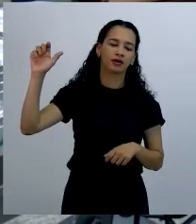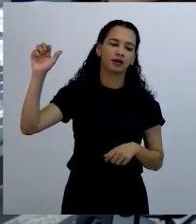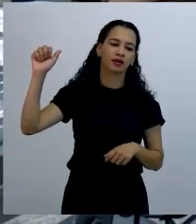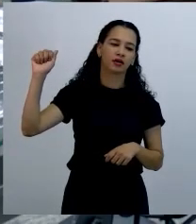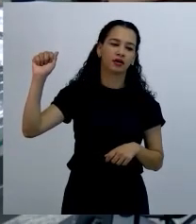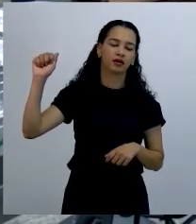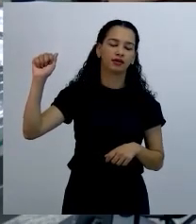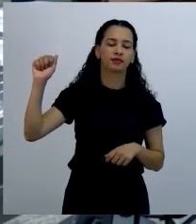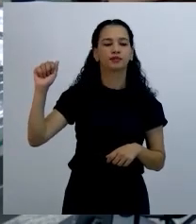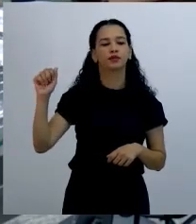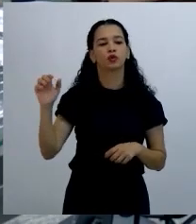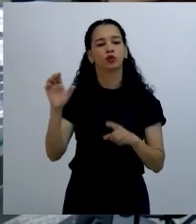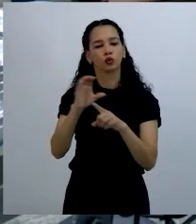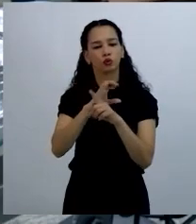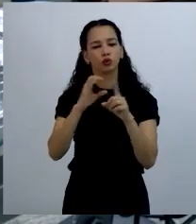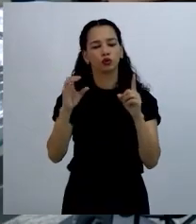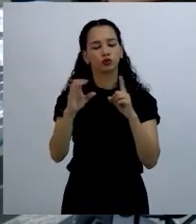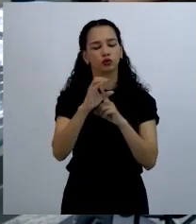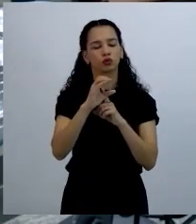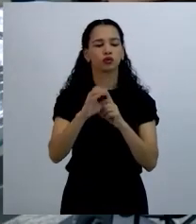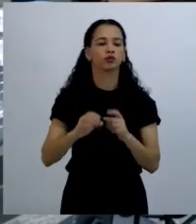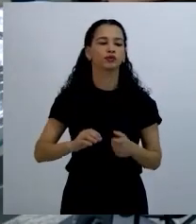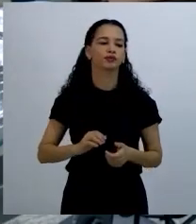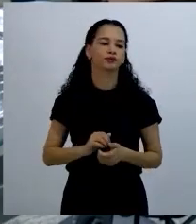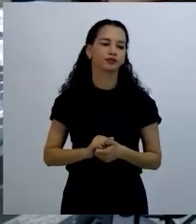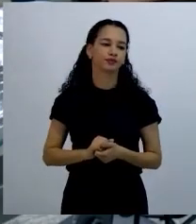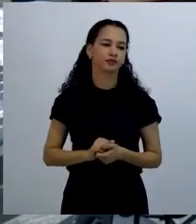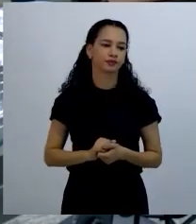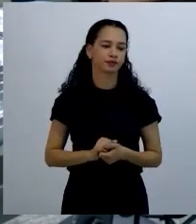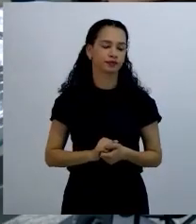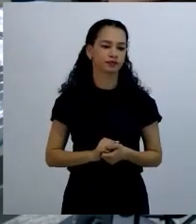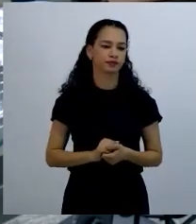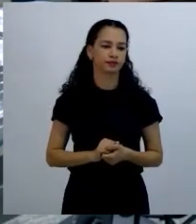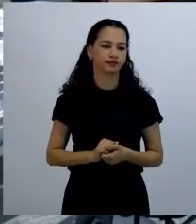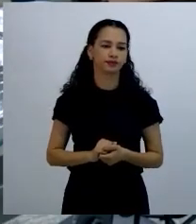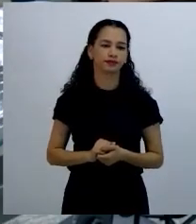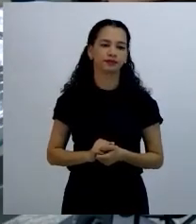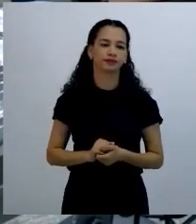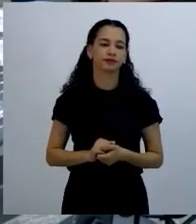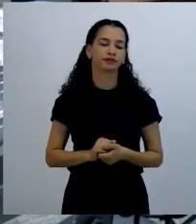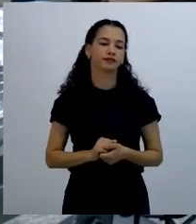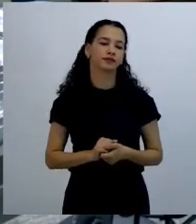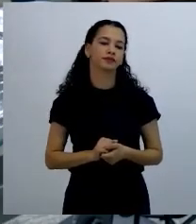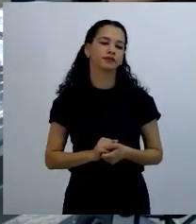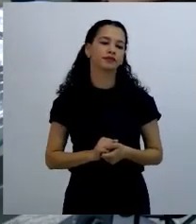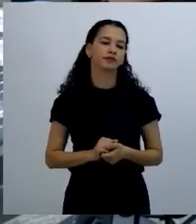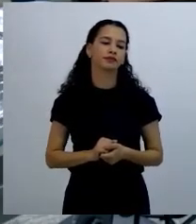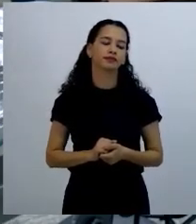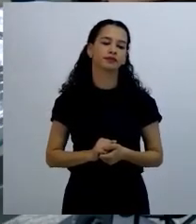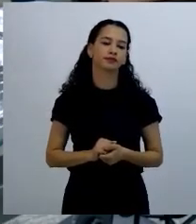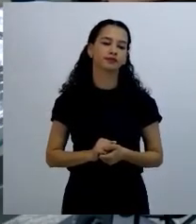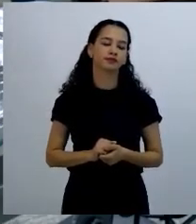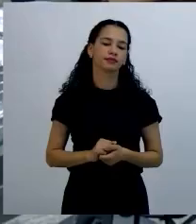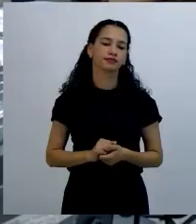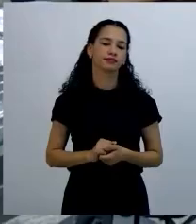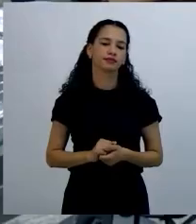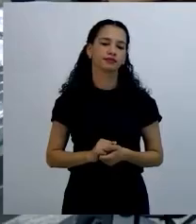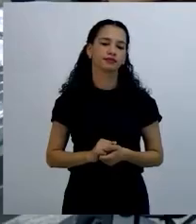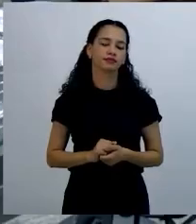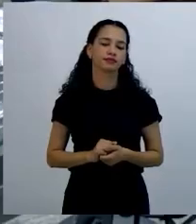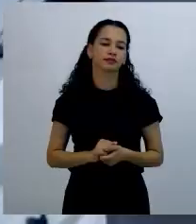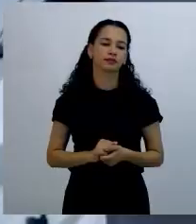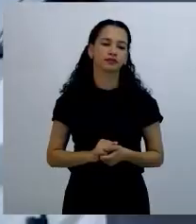é que vivam em harmonia no Senhor meu Deus quando eu chegar na eternidade eu vou procurar estas duas porque eu quero saber